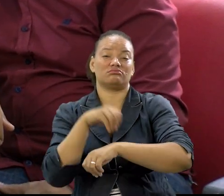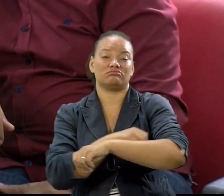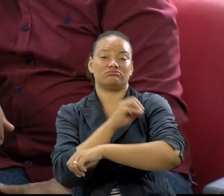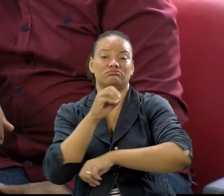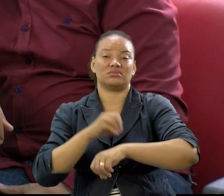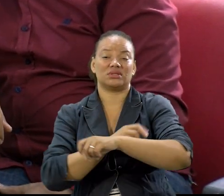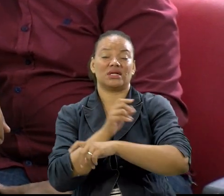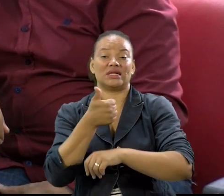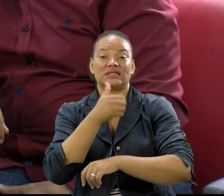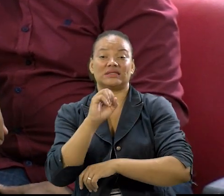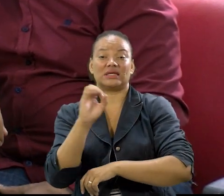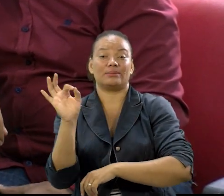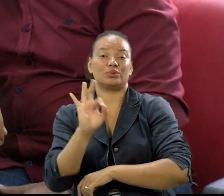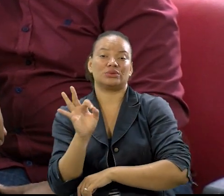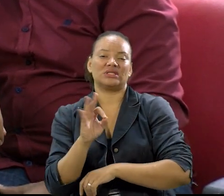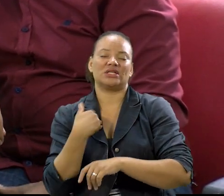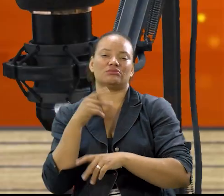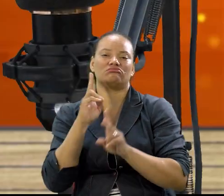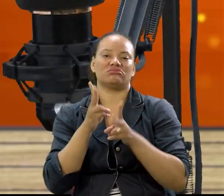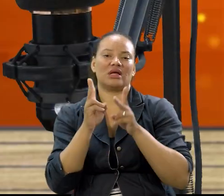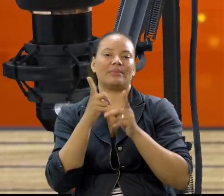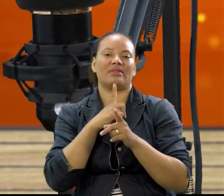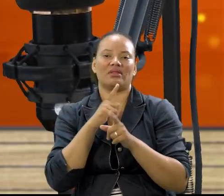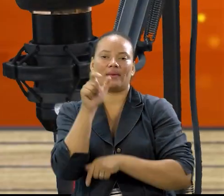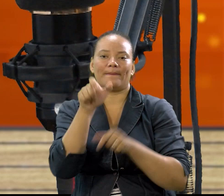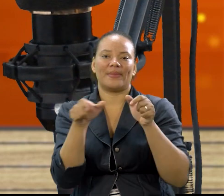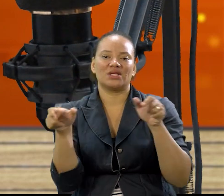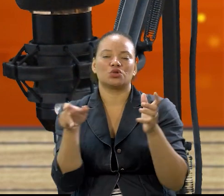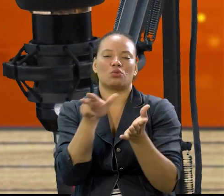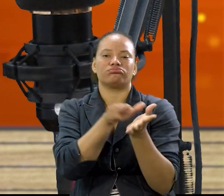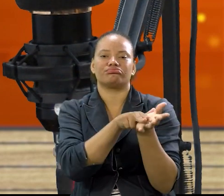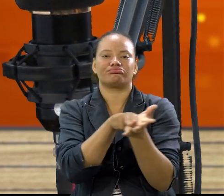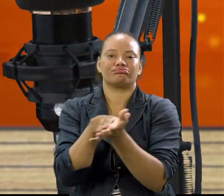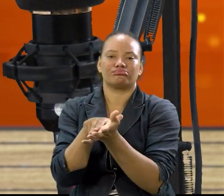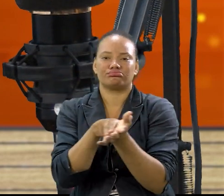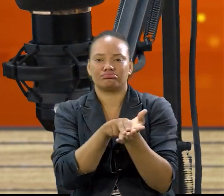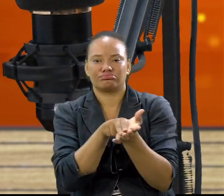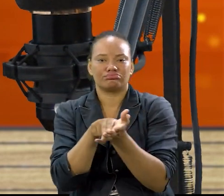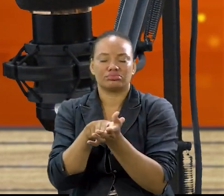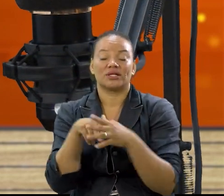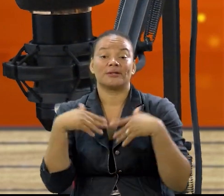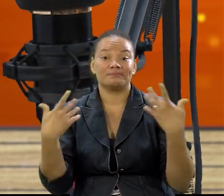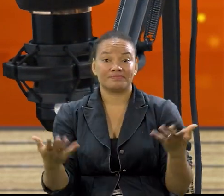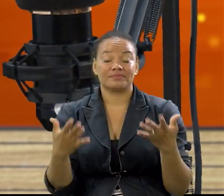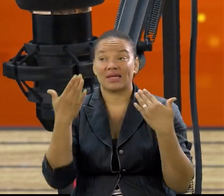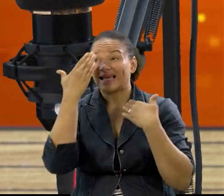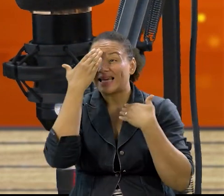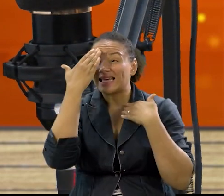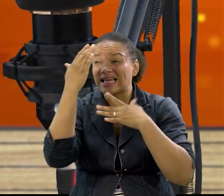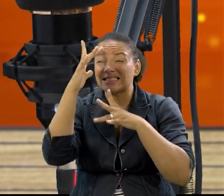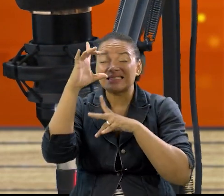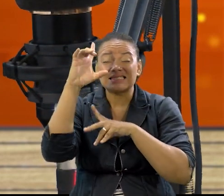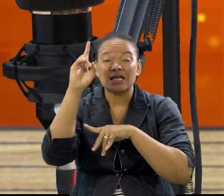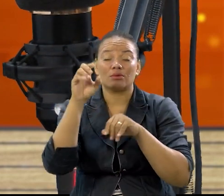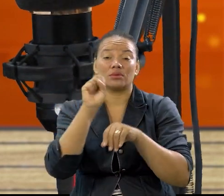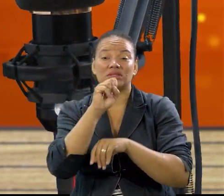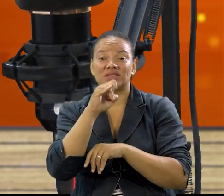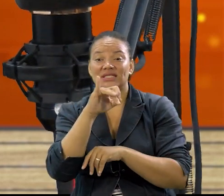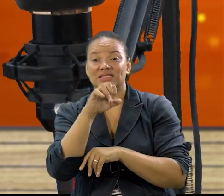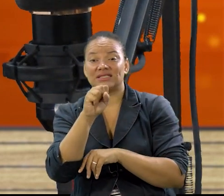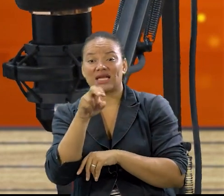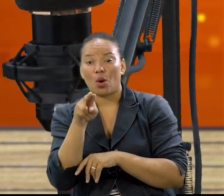de 100% né só que eh graças a Deus a cesal conseguiu